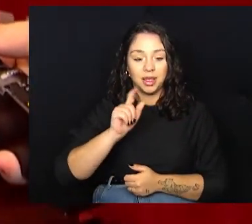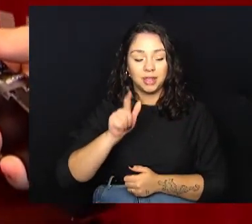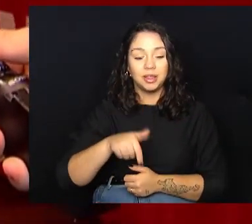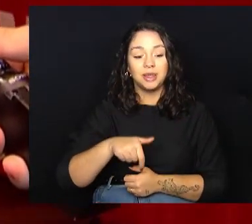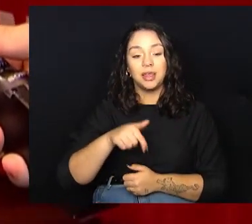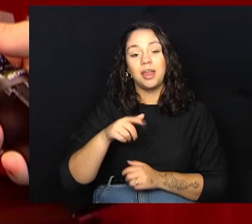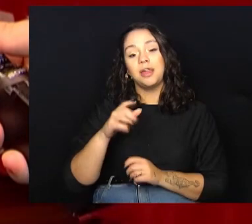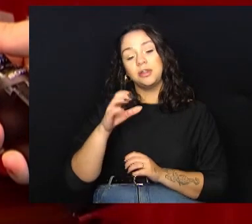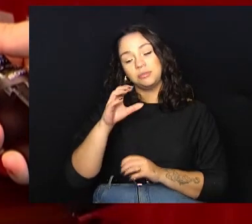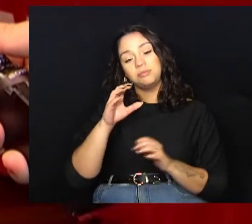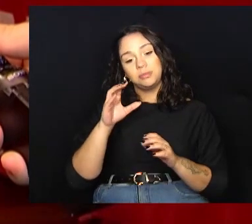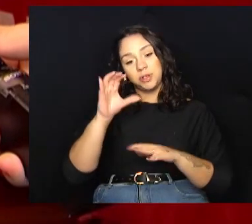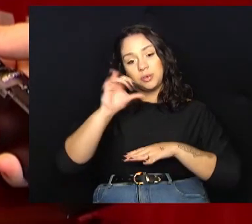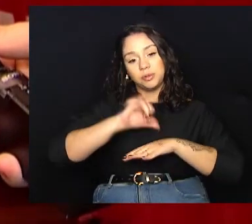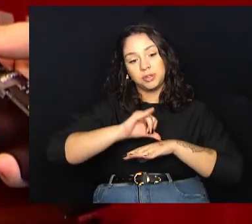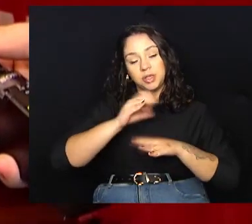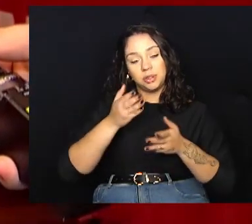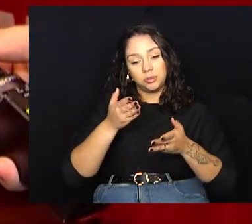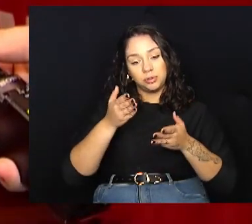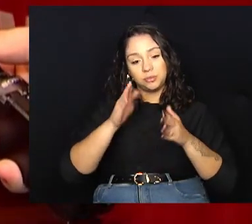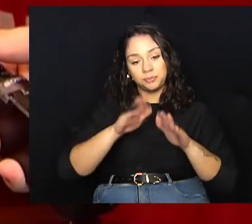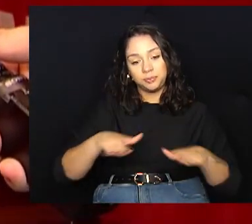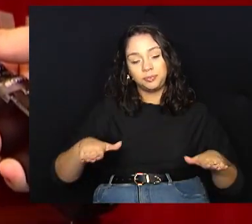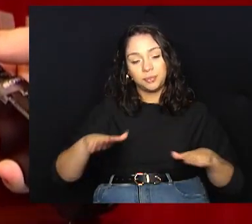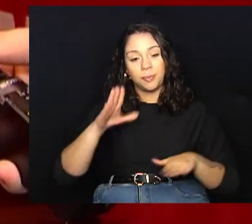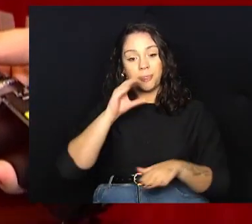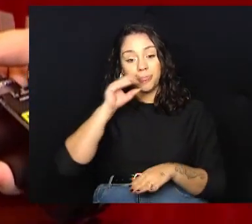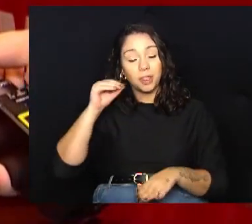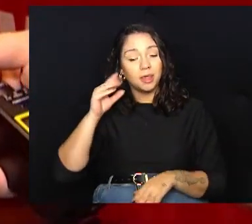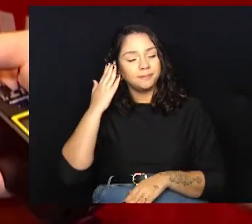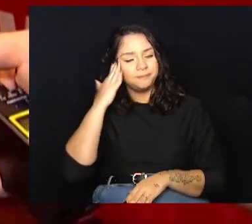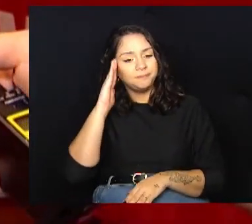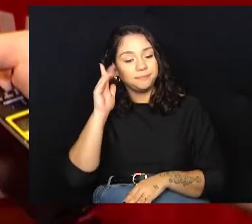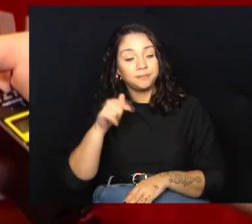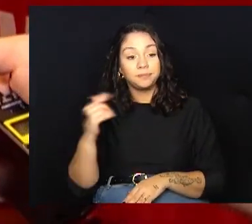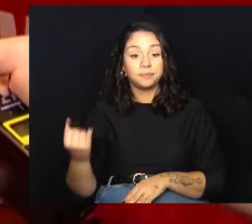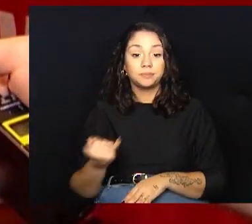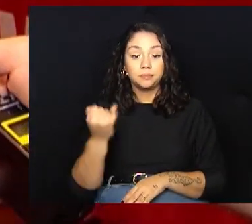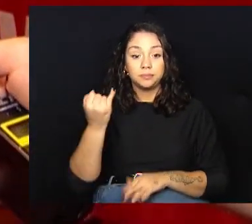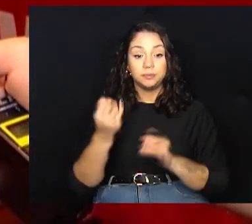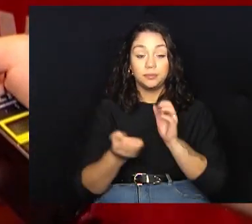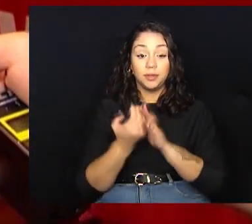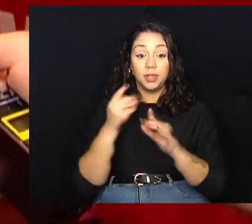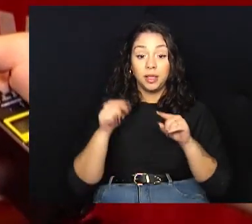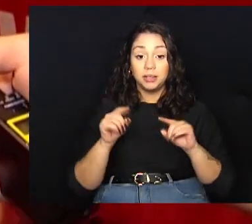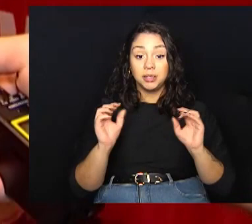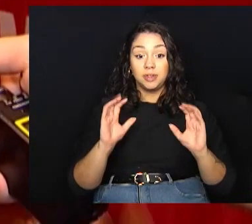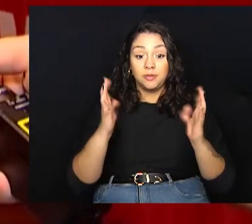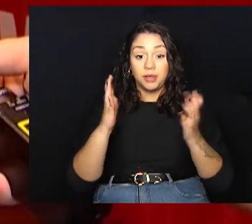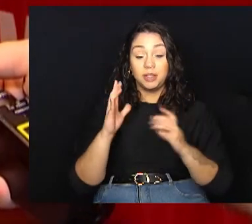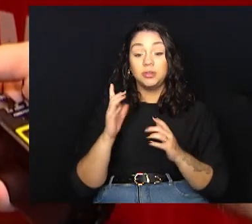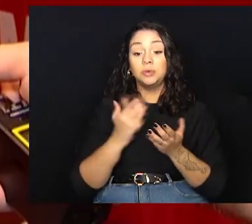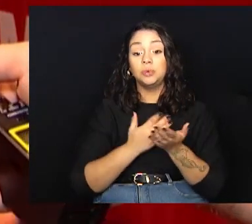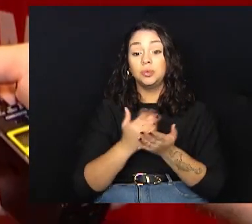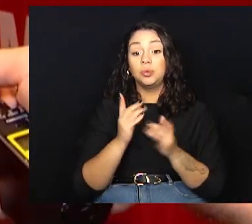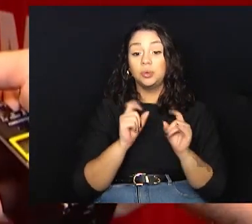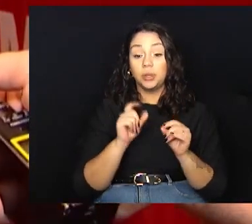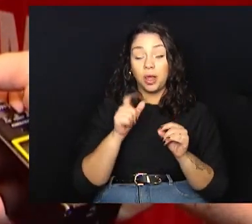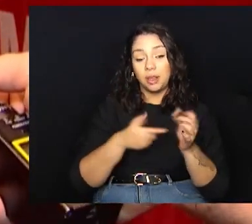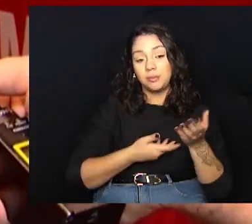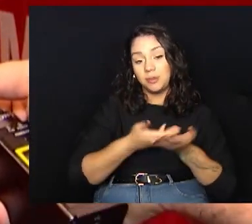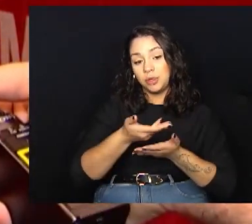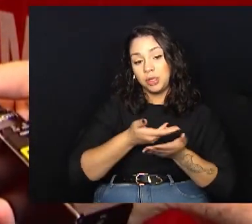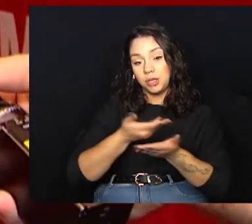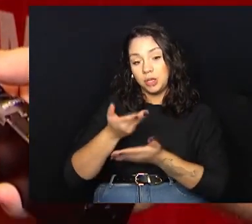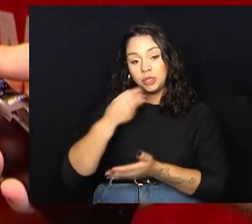entendeu a necessidade da realização desse evento inicialmente para propiciar uma troca de experiência